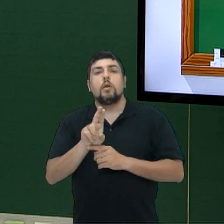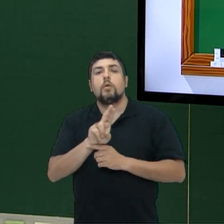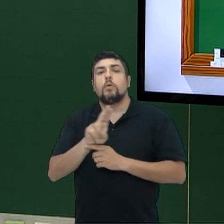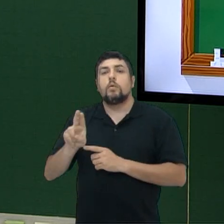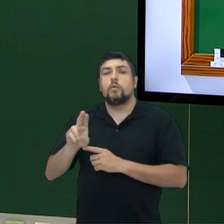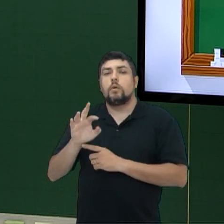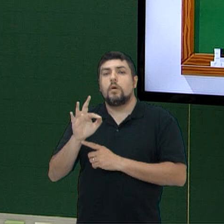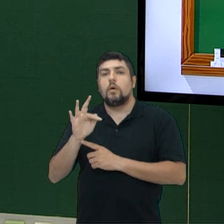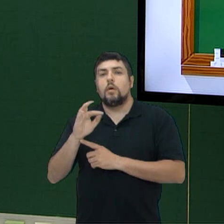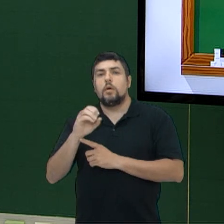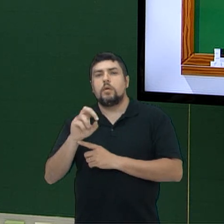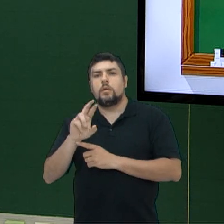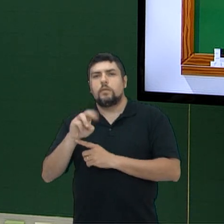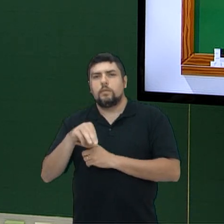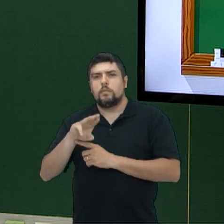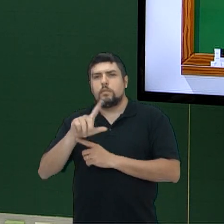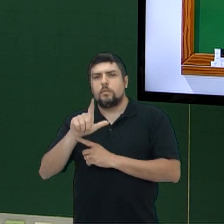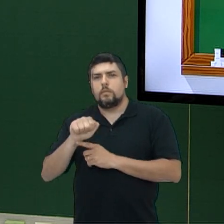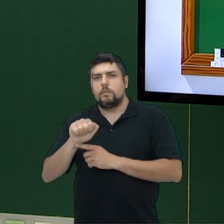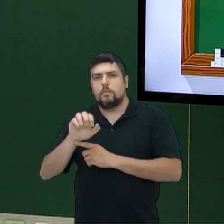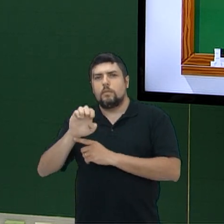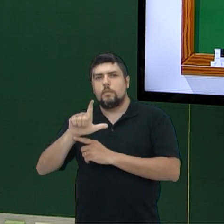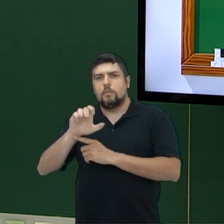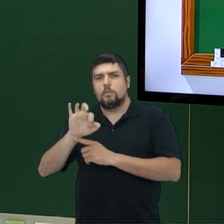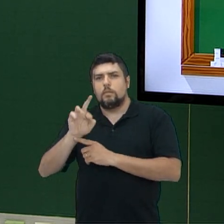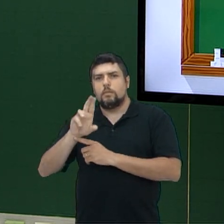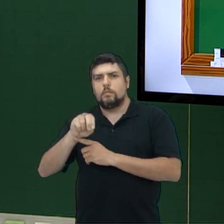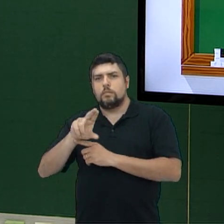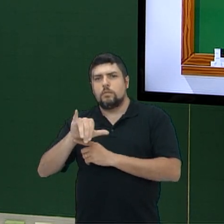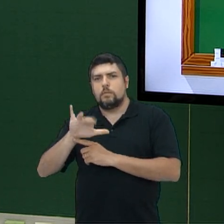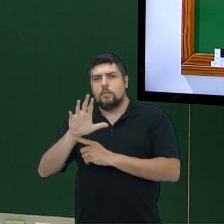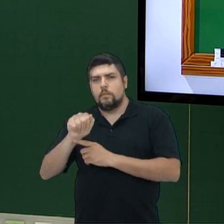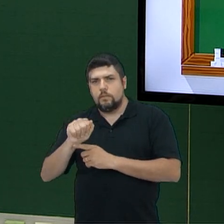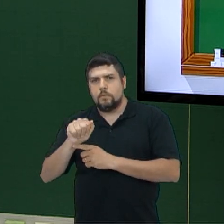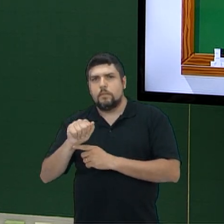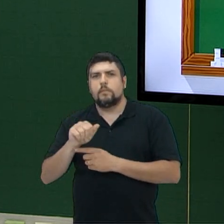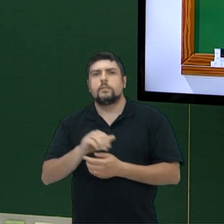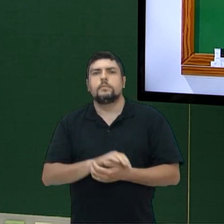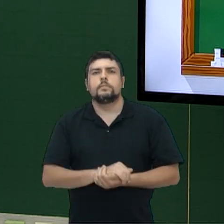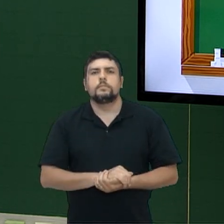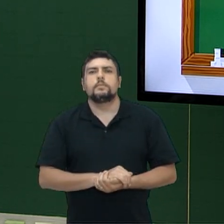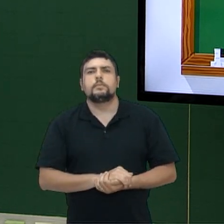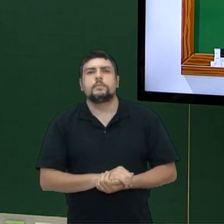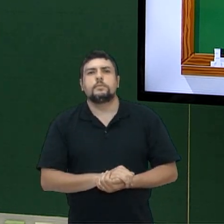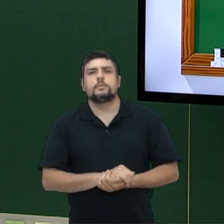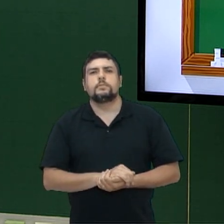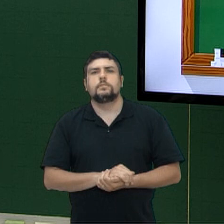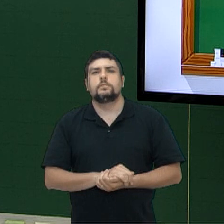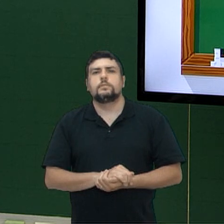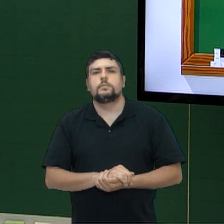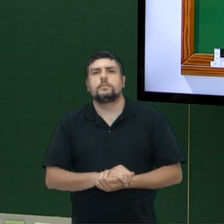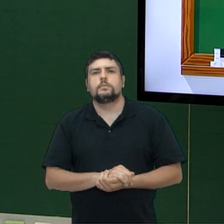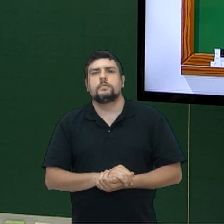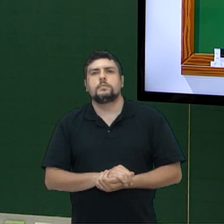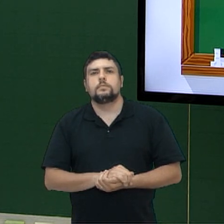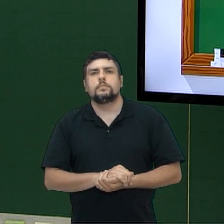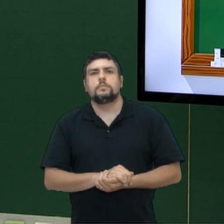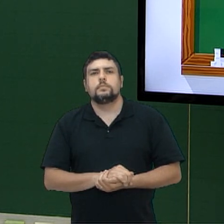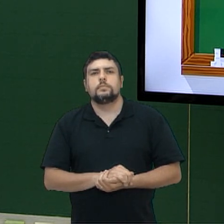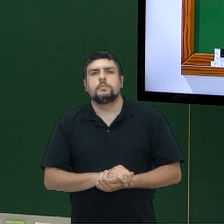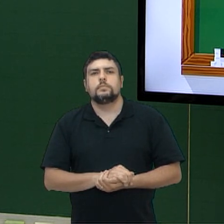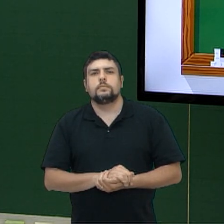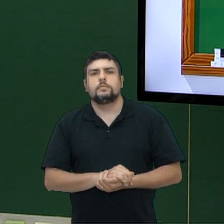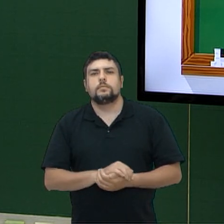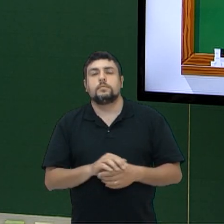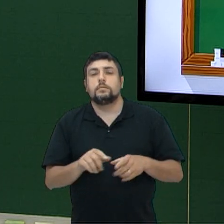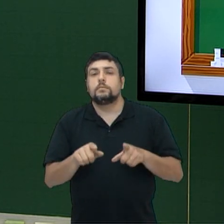fórmula eletrônica ou fórmula de Lewis, certo? E também existe,